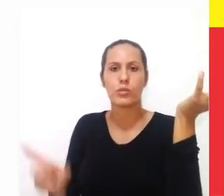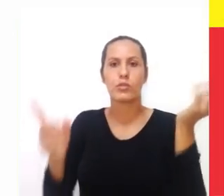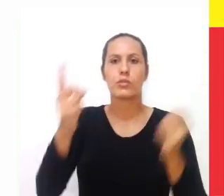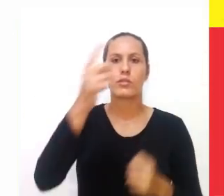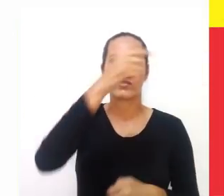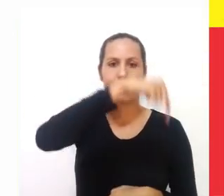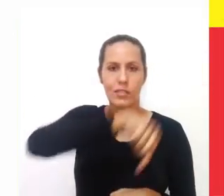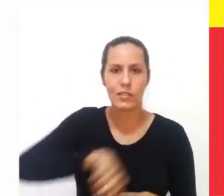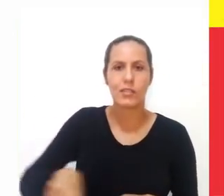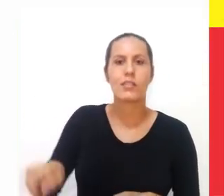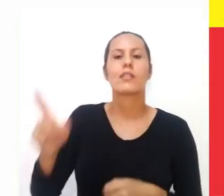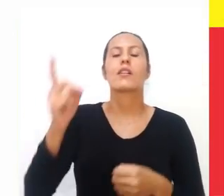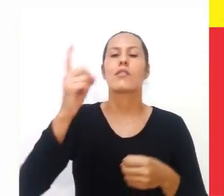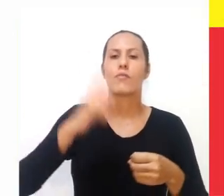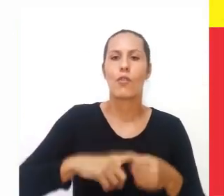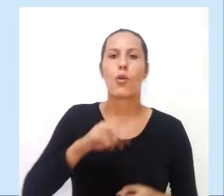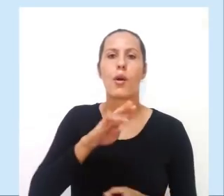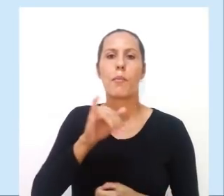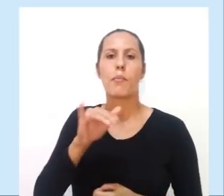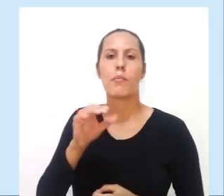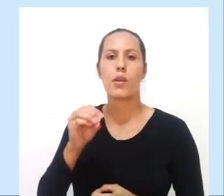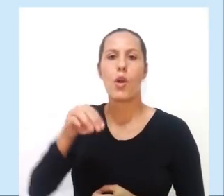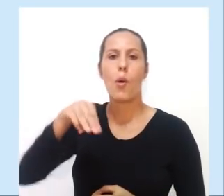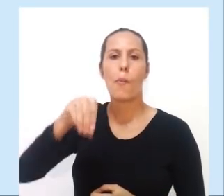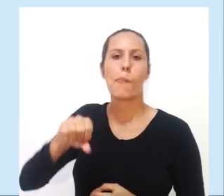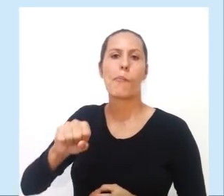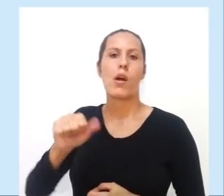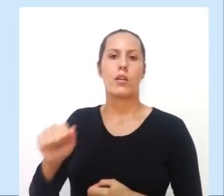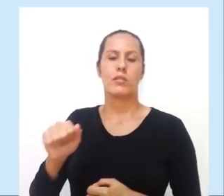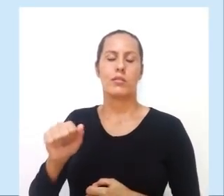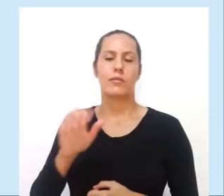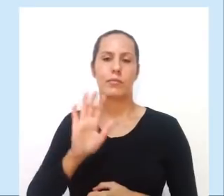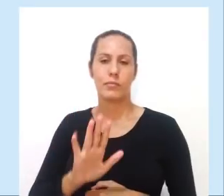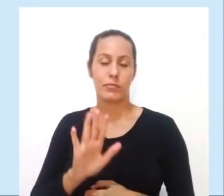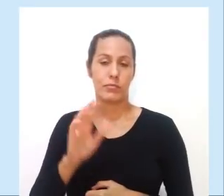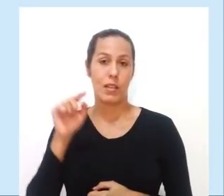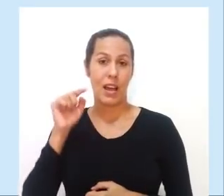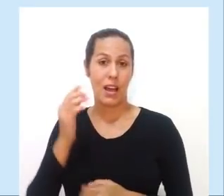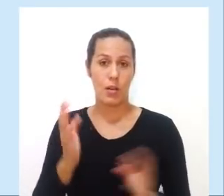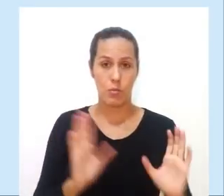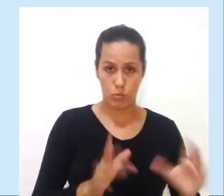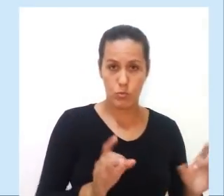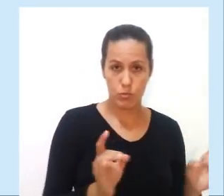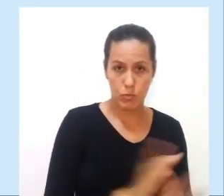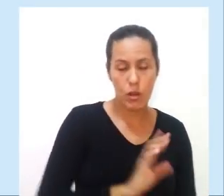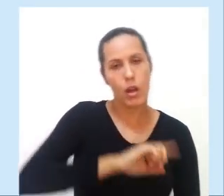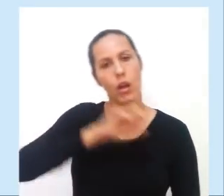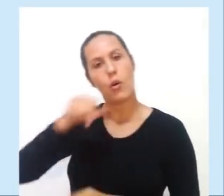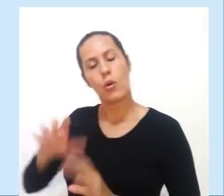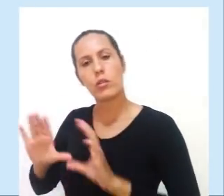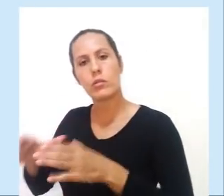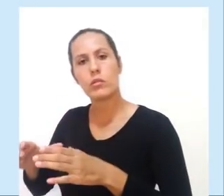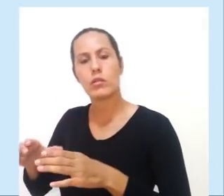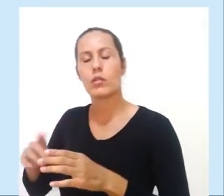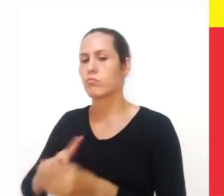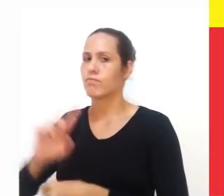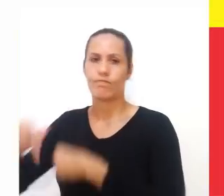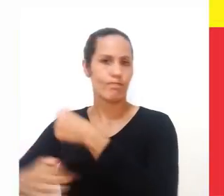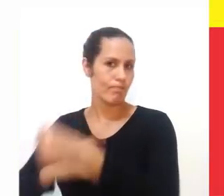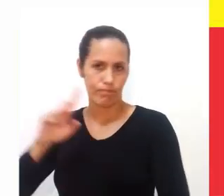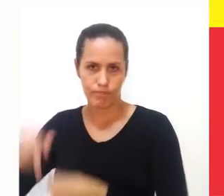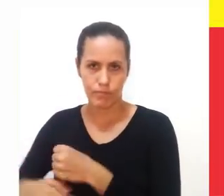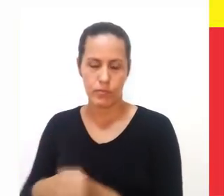ser biomassa novamente. Agora vamos ver as principais fontes de energia não renováveis.